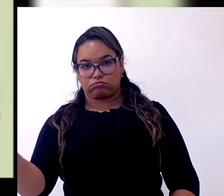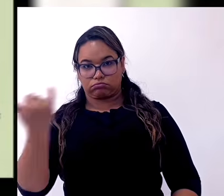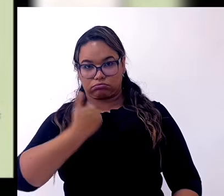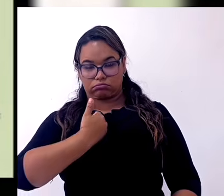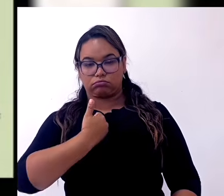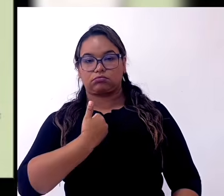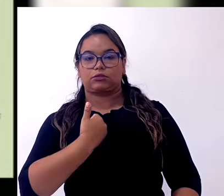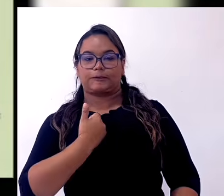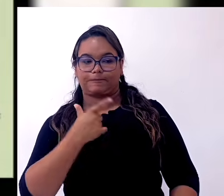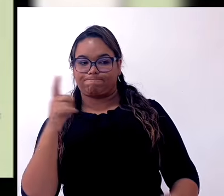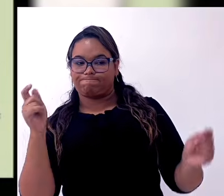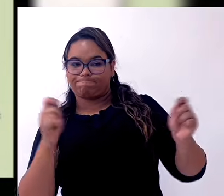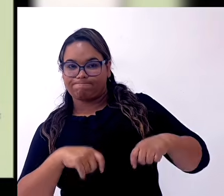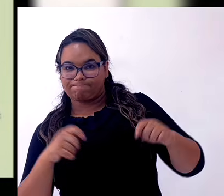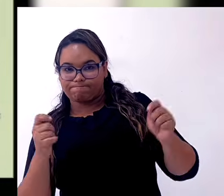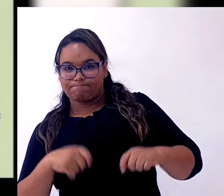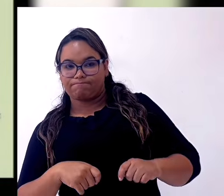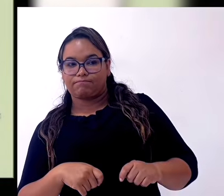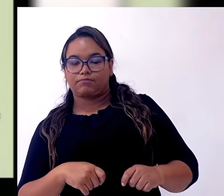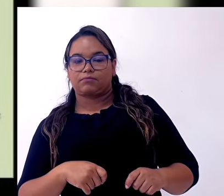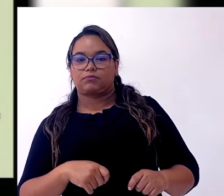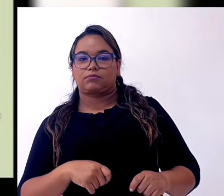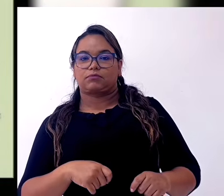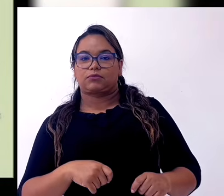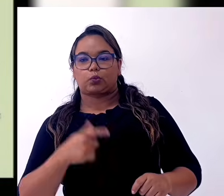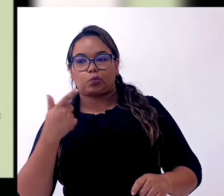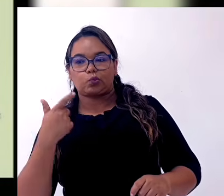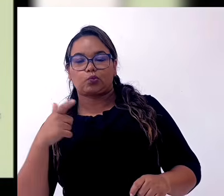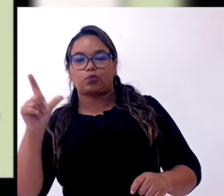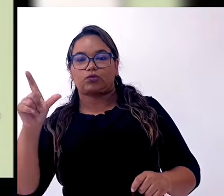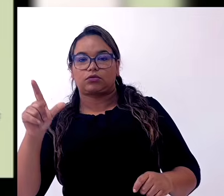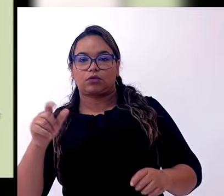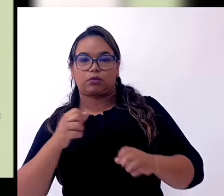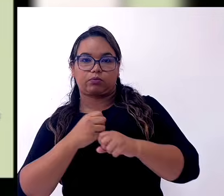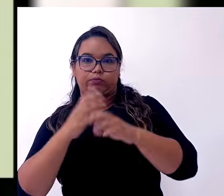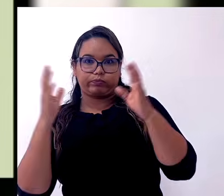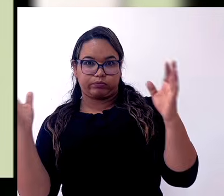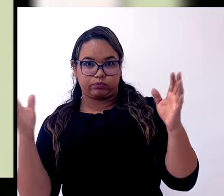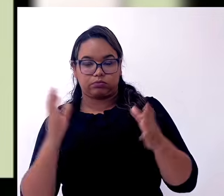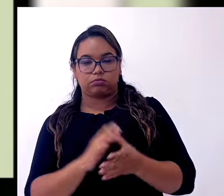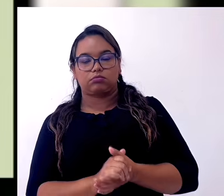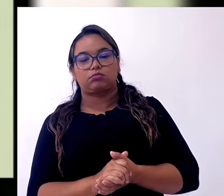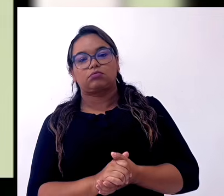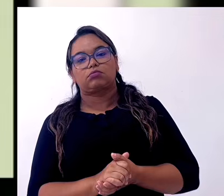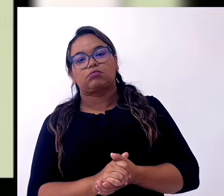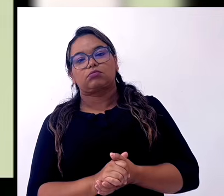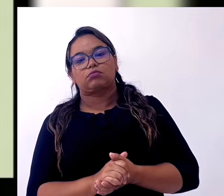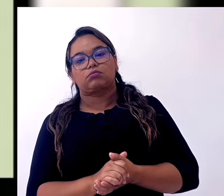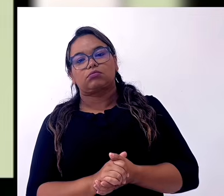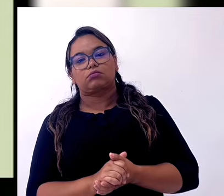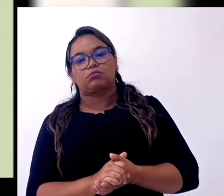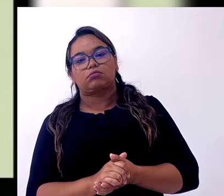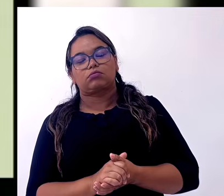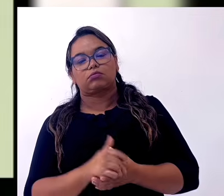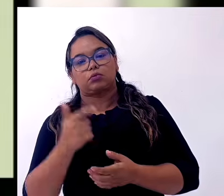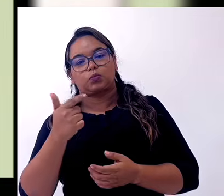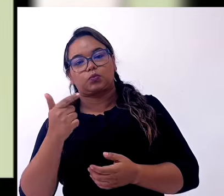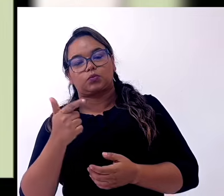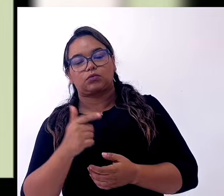Mesmo que os líderes do Talibã neguem qualquer participação nisto, um jornalista árabe que mora em Londres disse